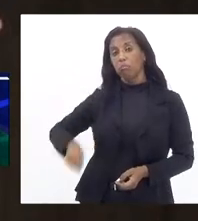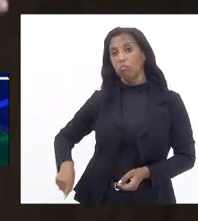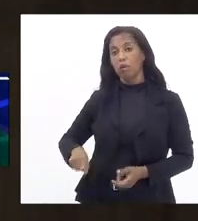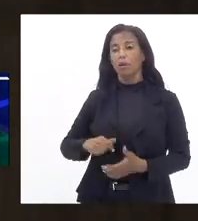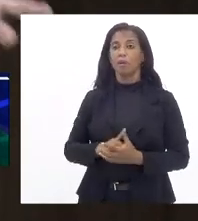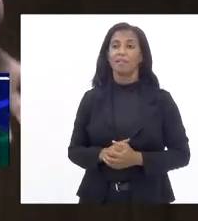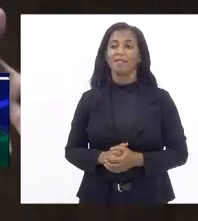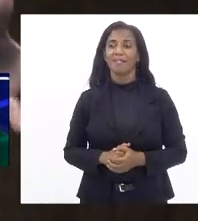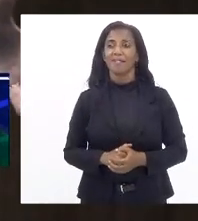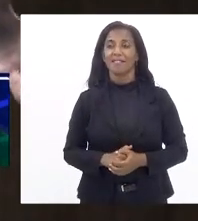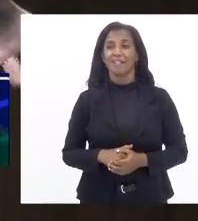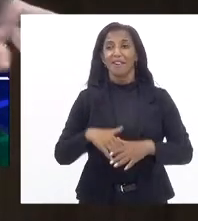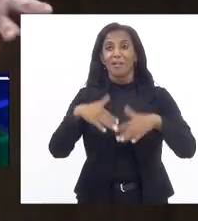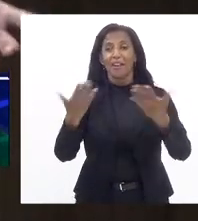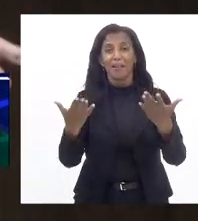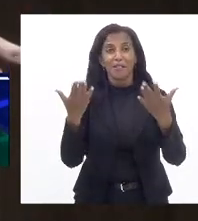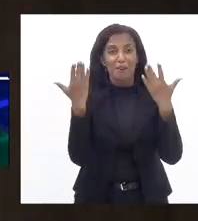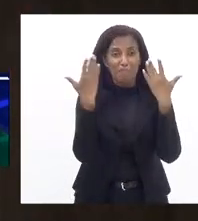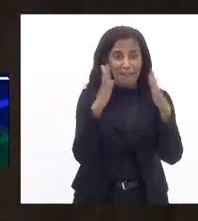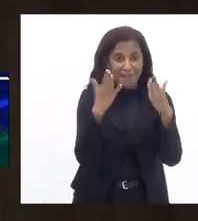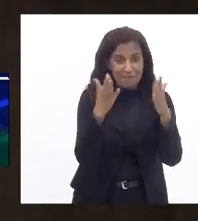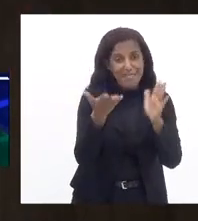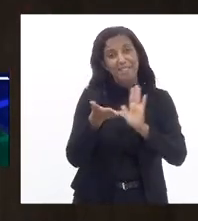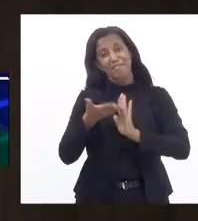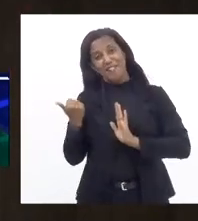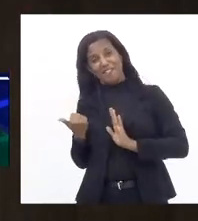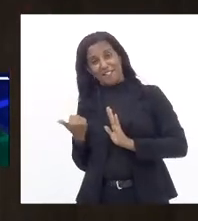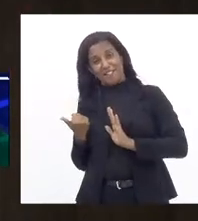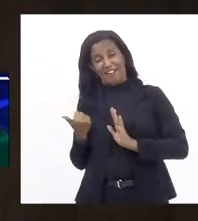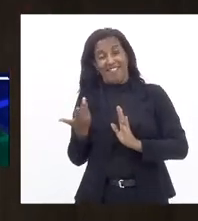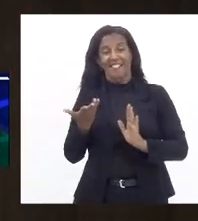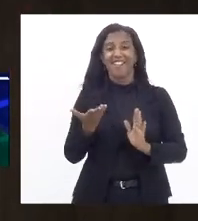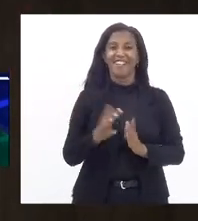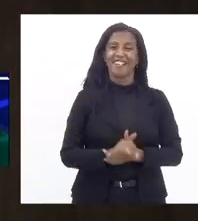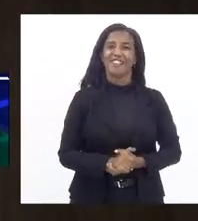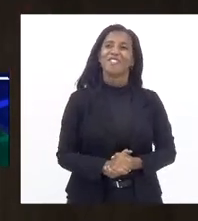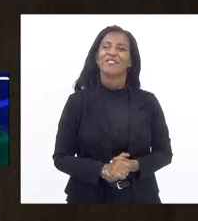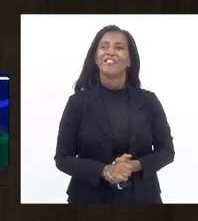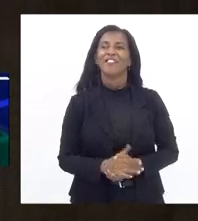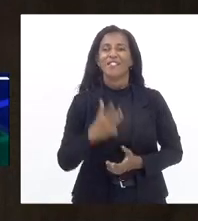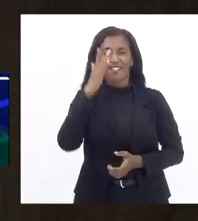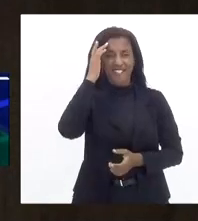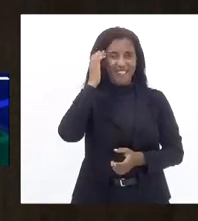Vai parabenizar e depois botou de volta.